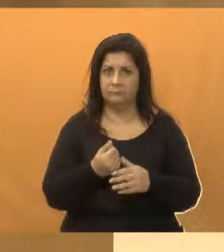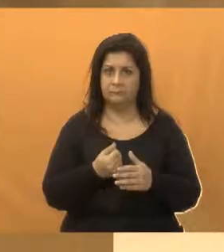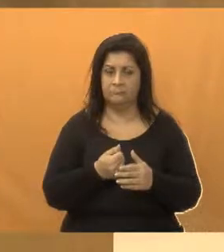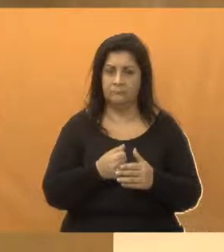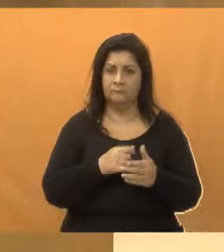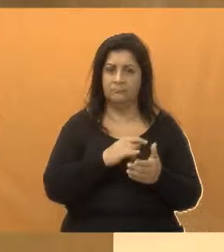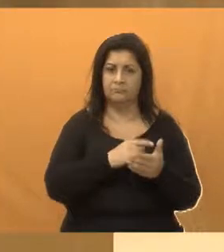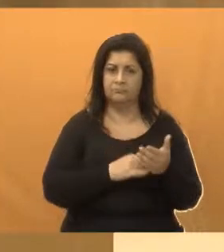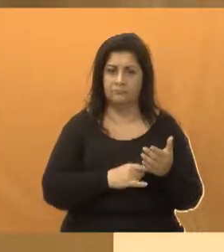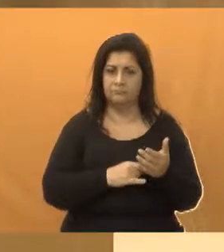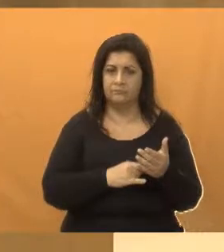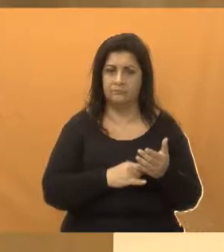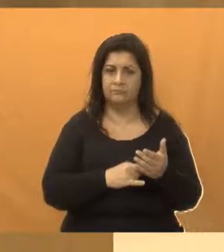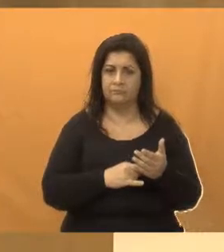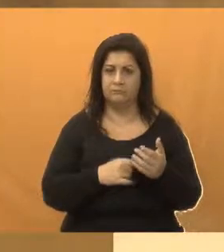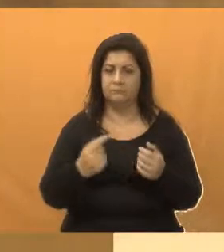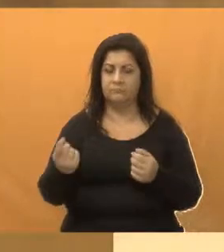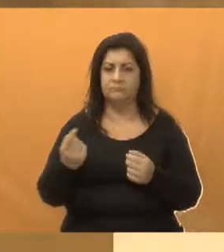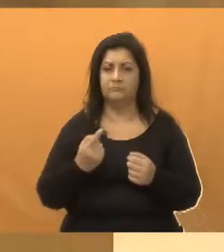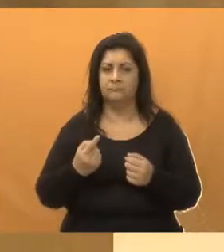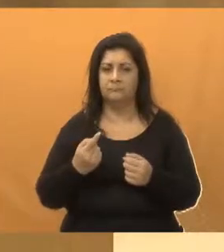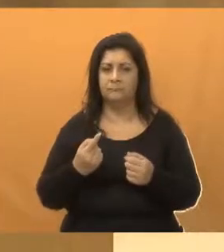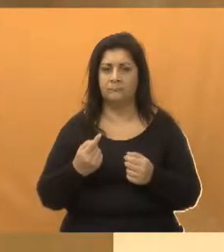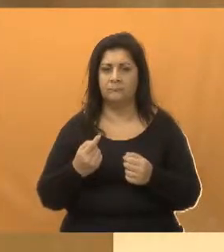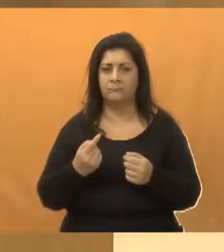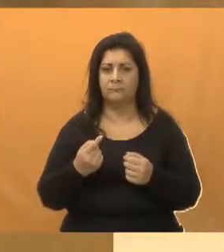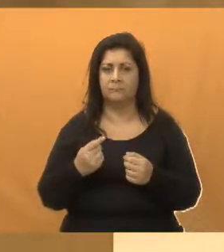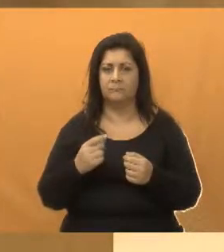entidades sociais,